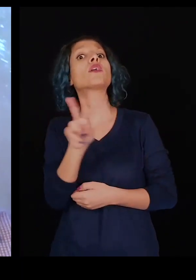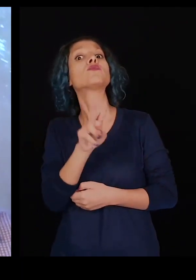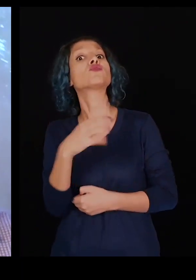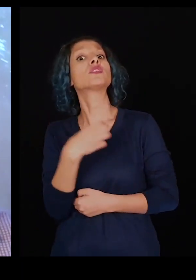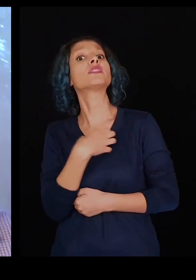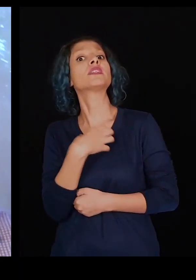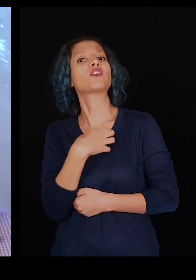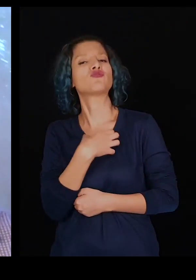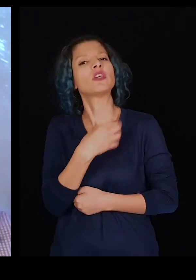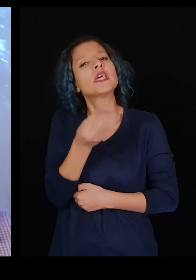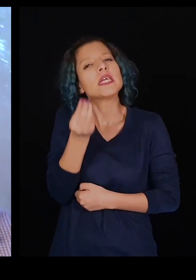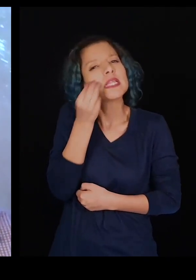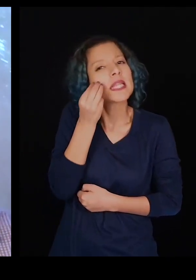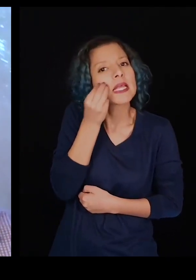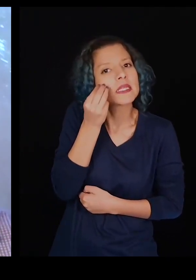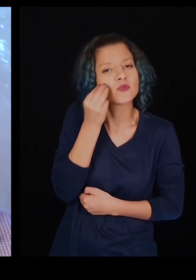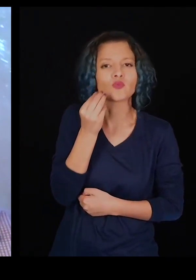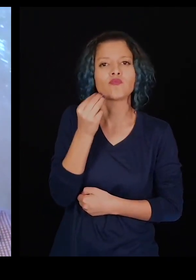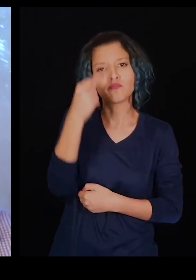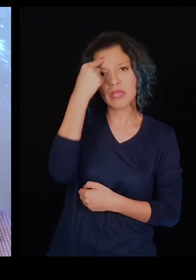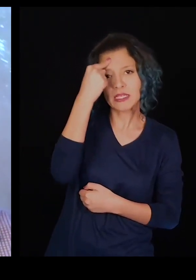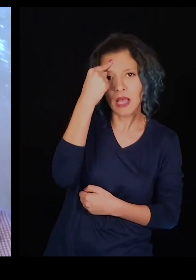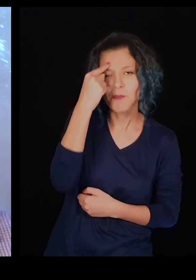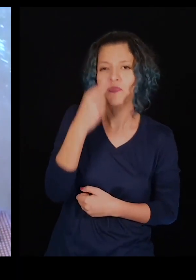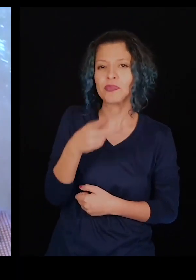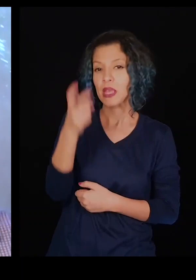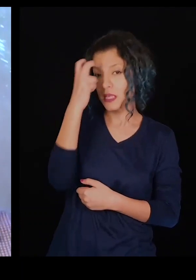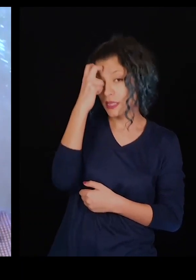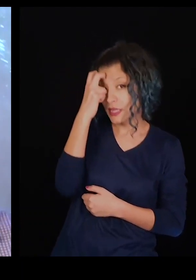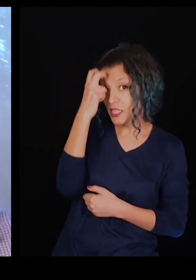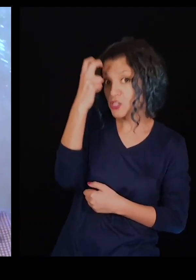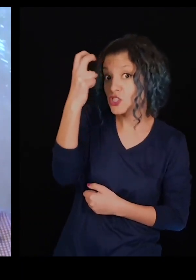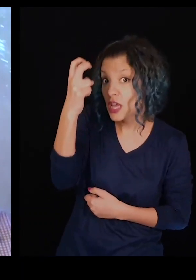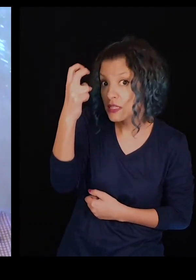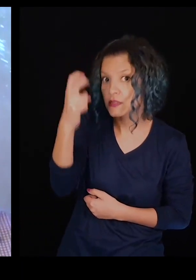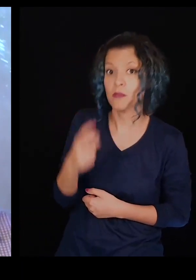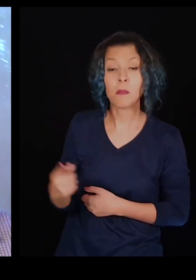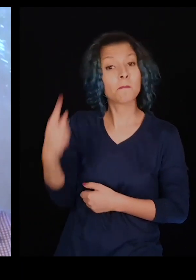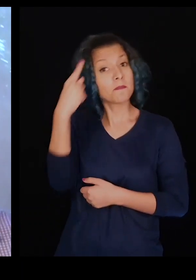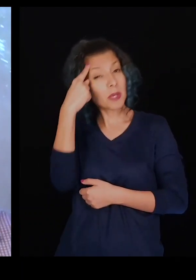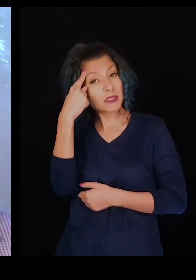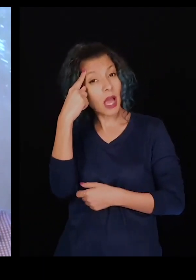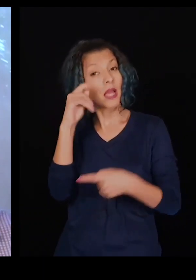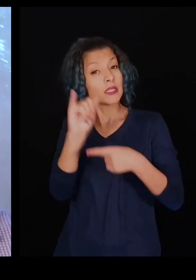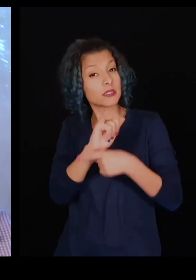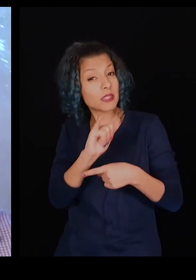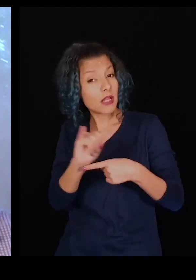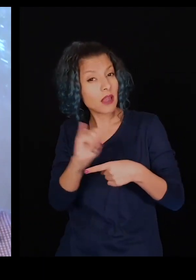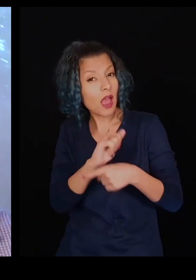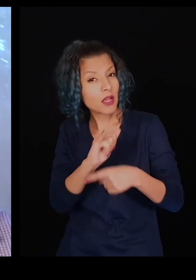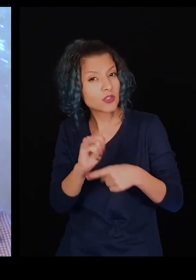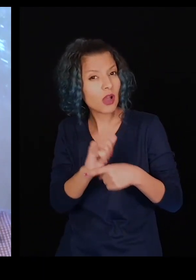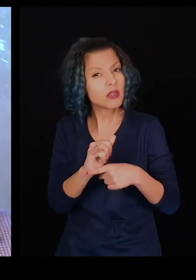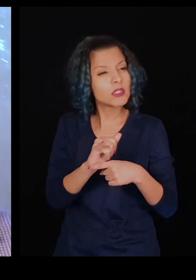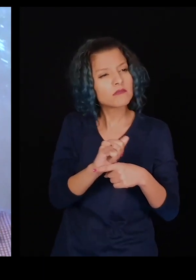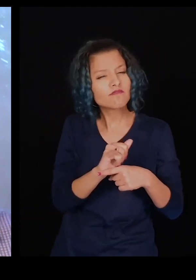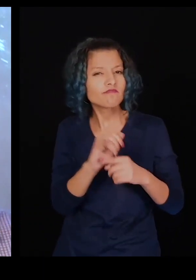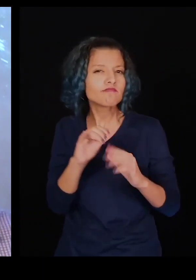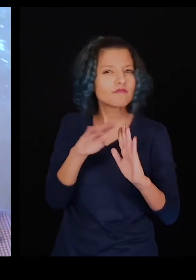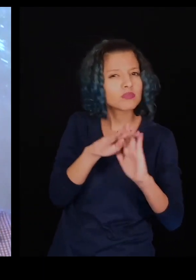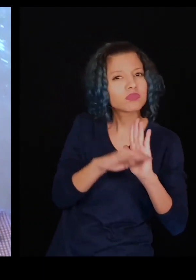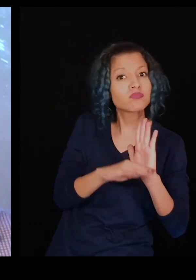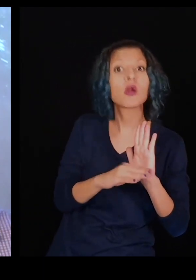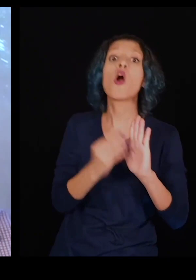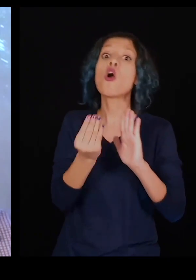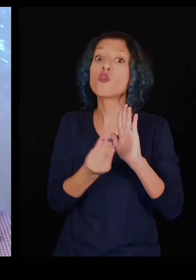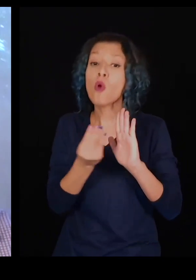aportando inteligência, estratégia, não só em relação ao foco de trabalho de vocês, as causas, mas também ao COR.